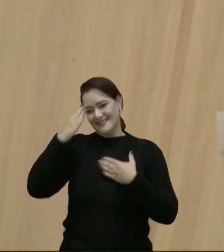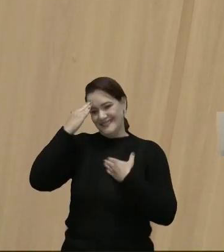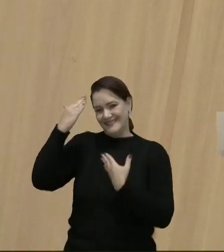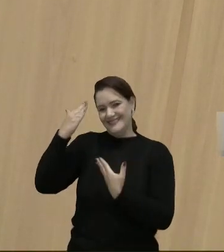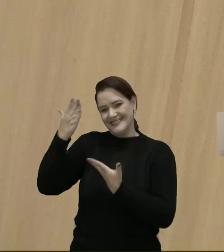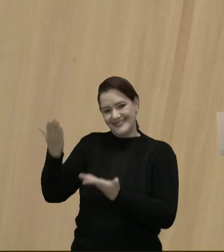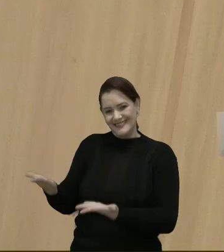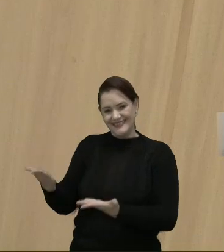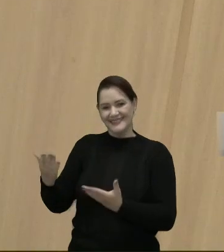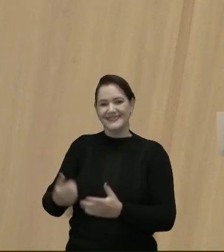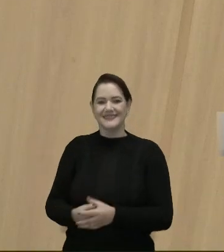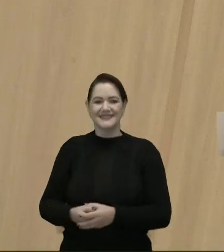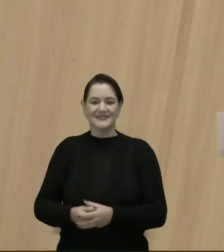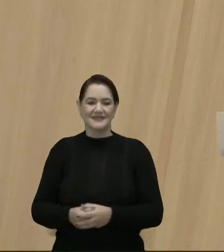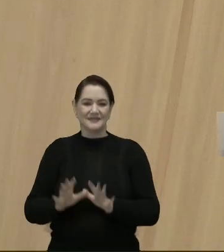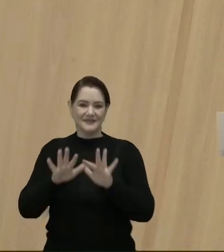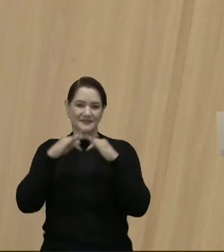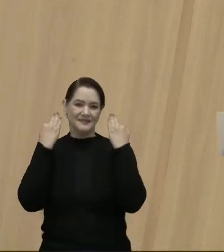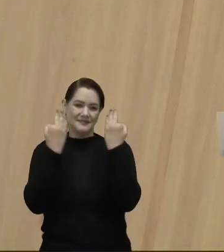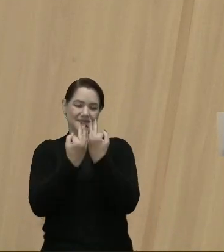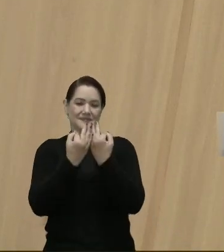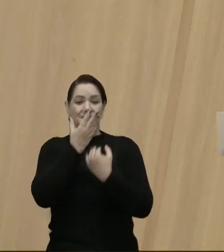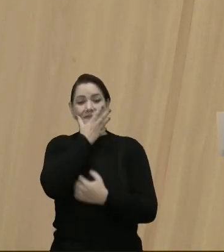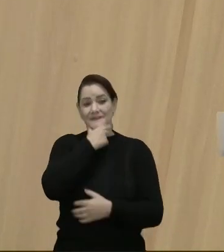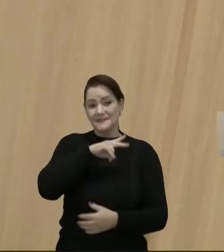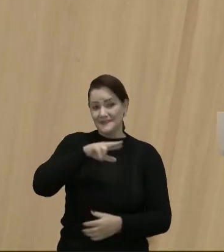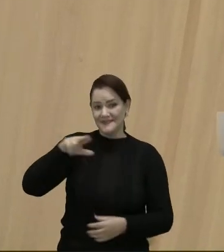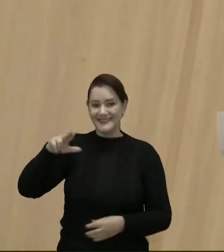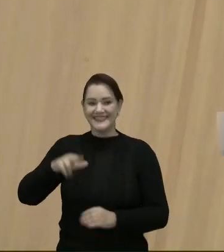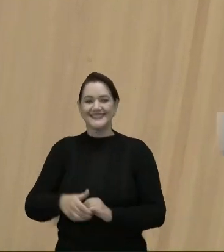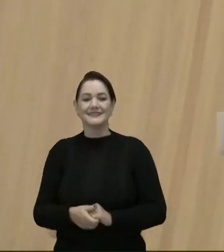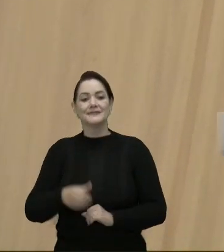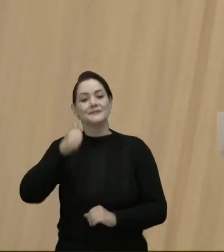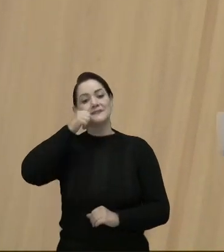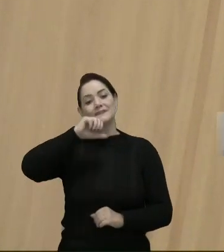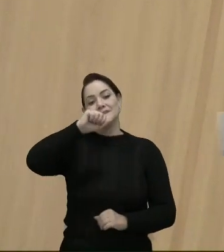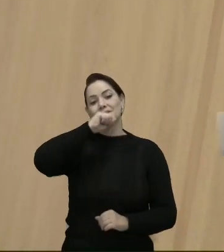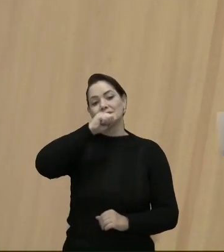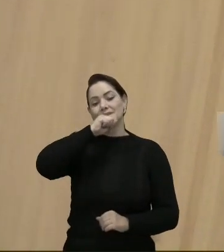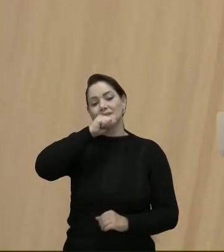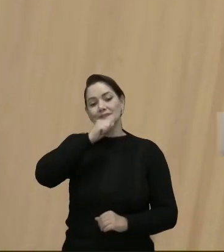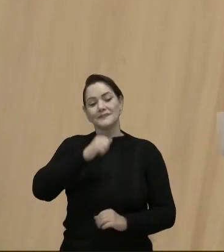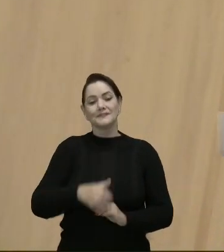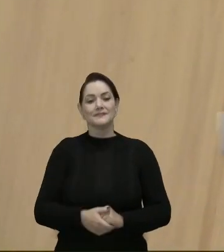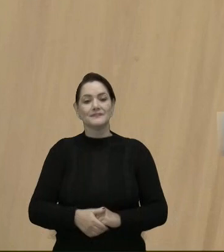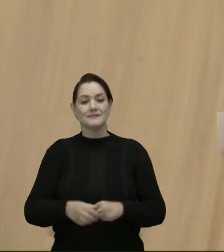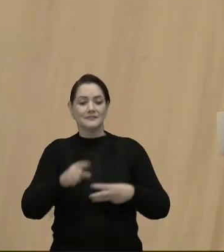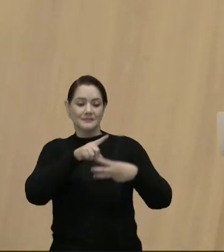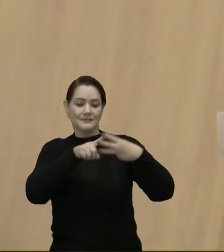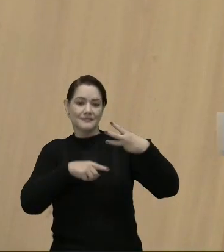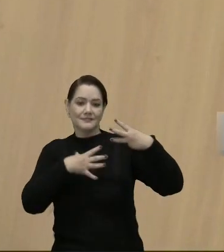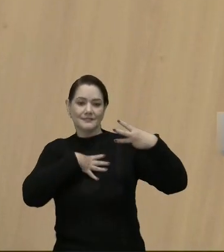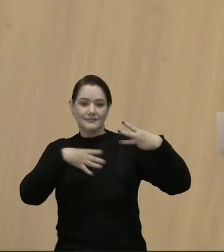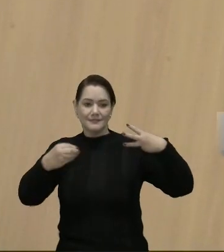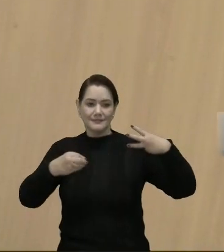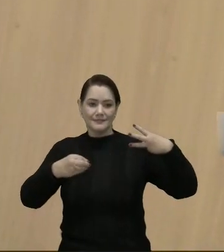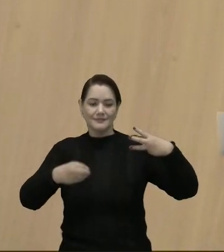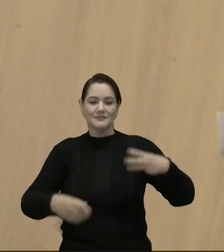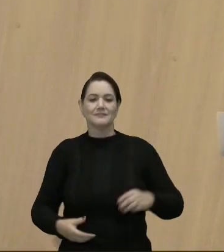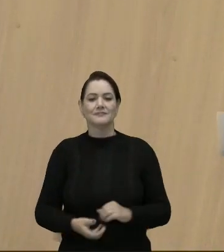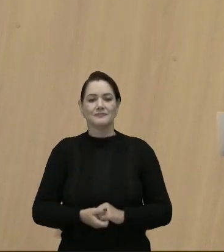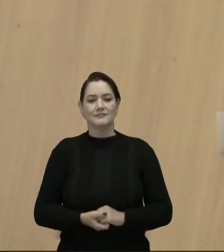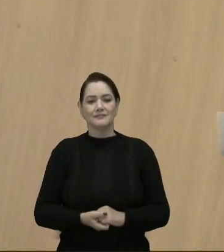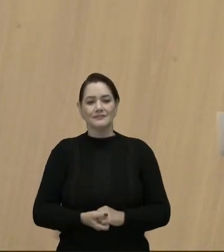mencionar. Agradecimento à minha família, meus irmãos, à minha mãe, Ana Célia, minhas três filhas, Laura, Vanessa